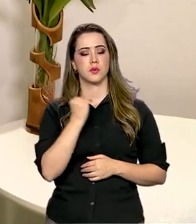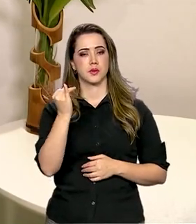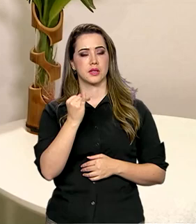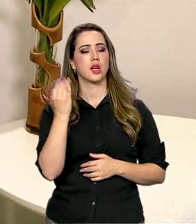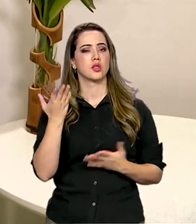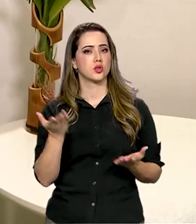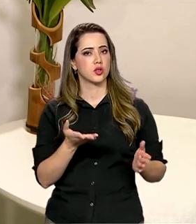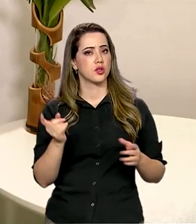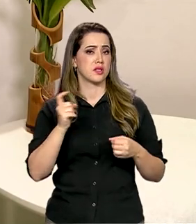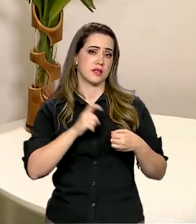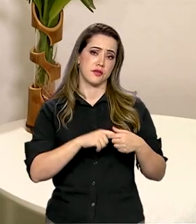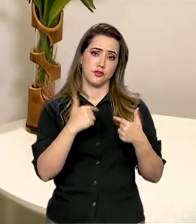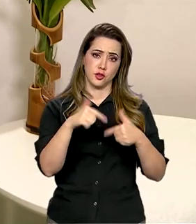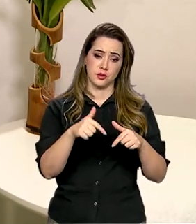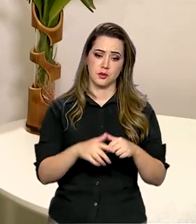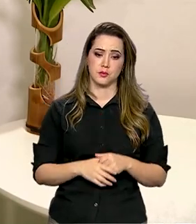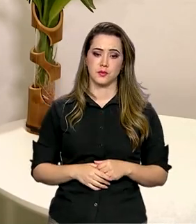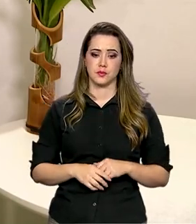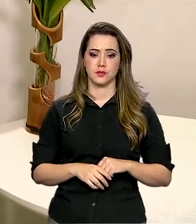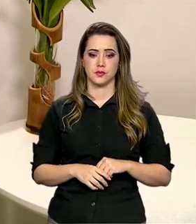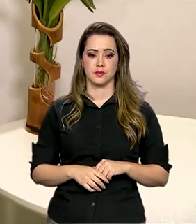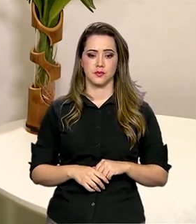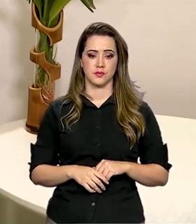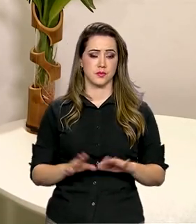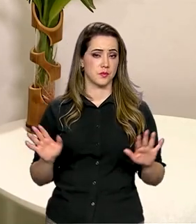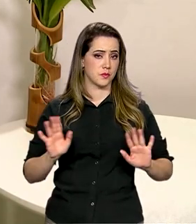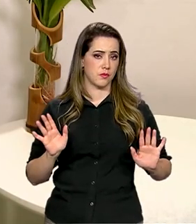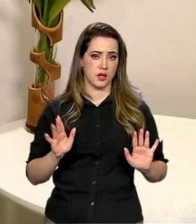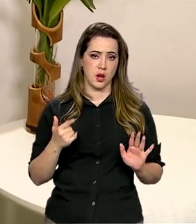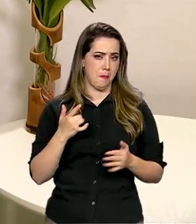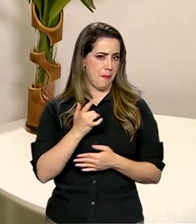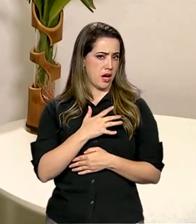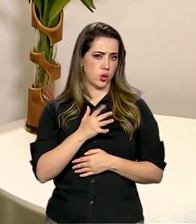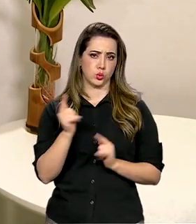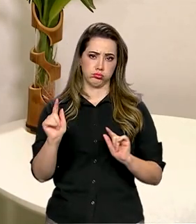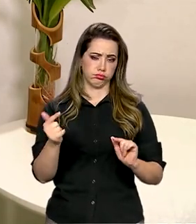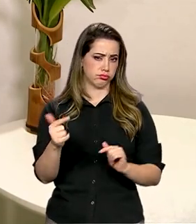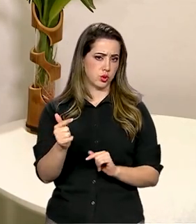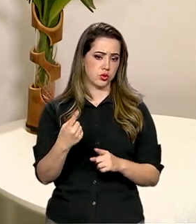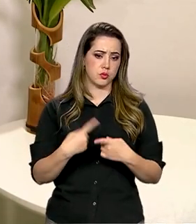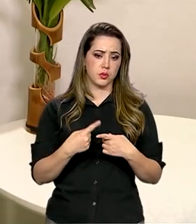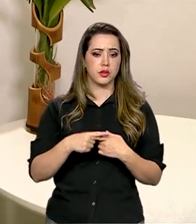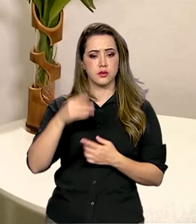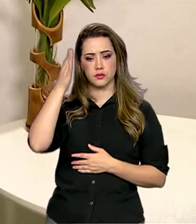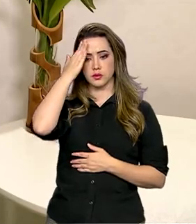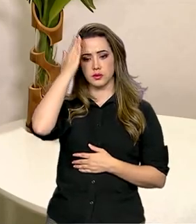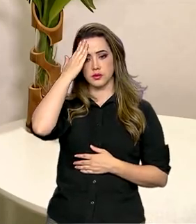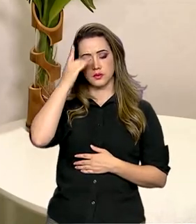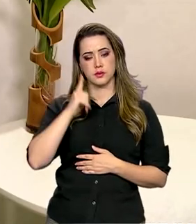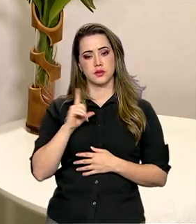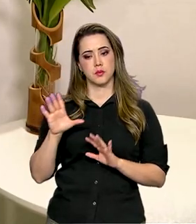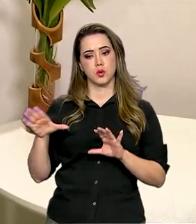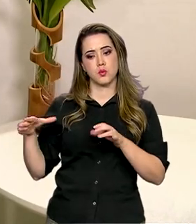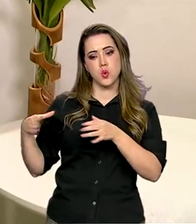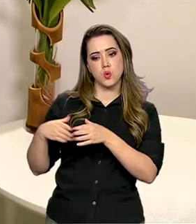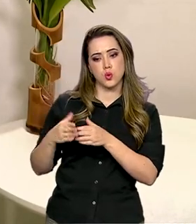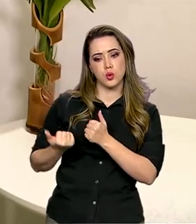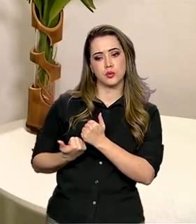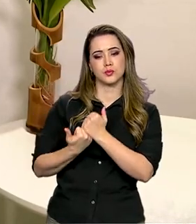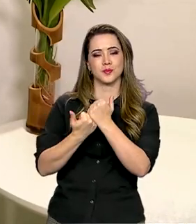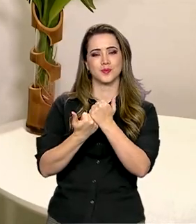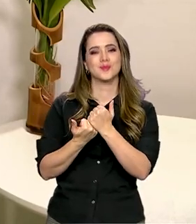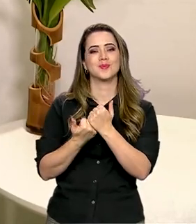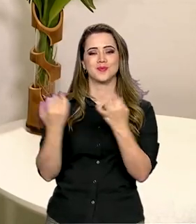fundamental nesse retorno ao trabalho. Em nenhum momento eu tive medo, porque eu sabia que a minha rede de apoio ia